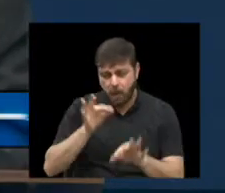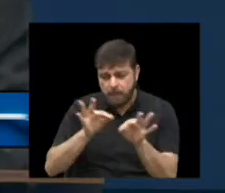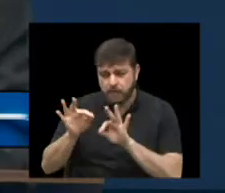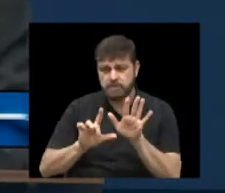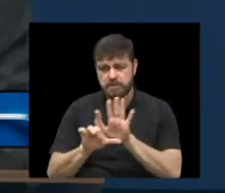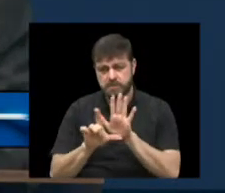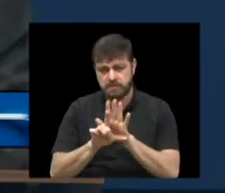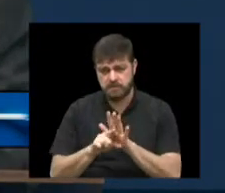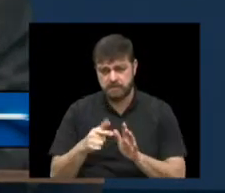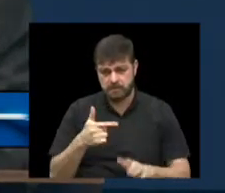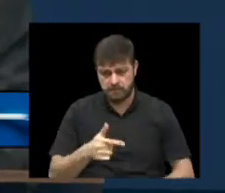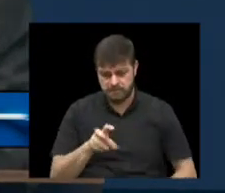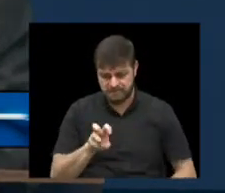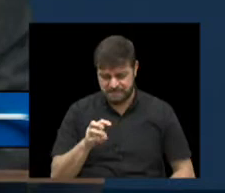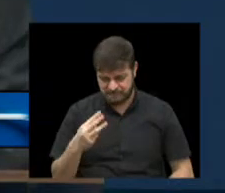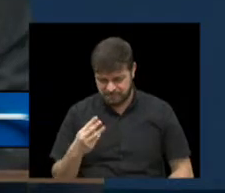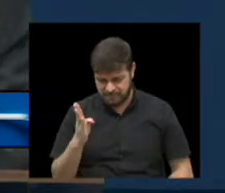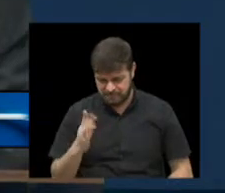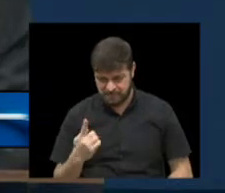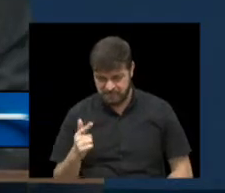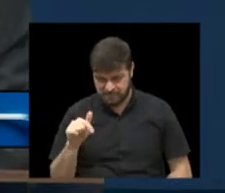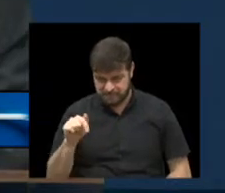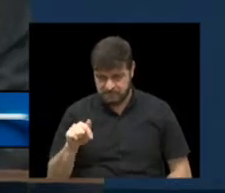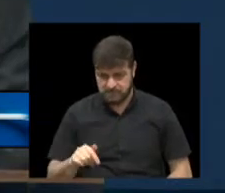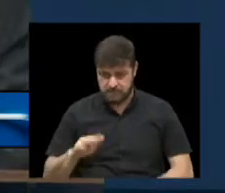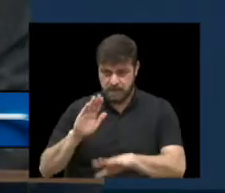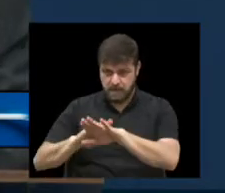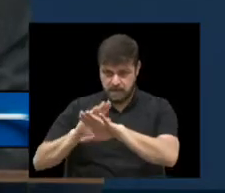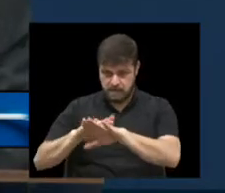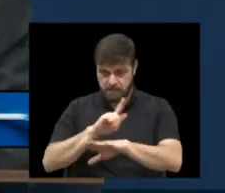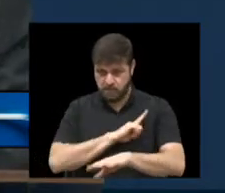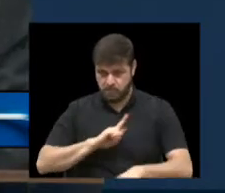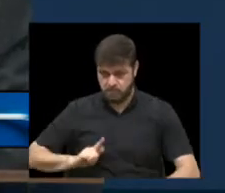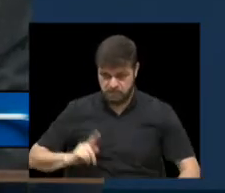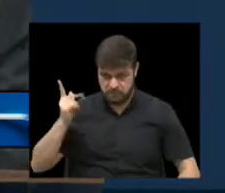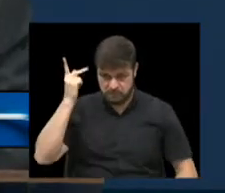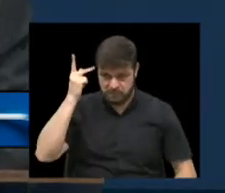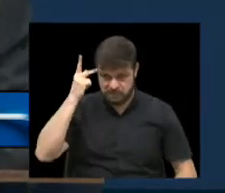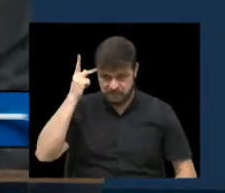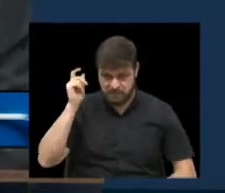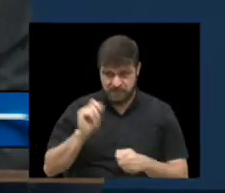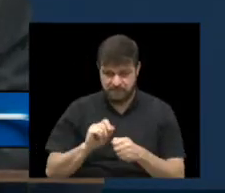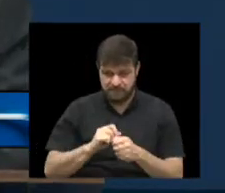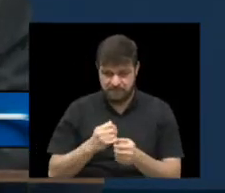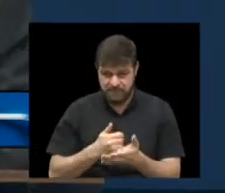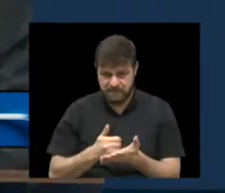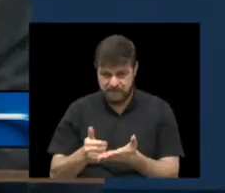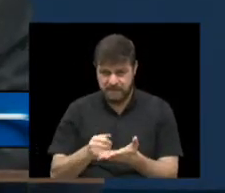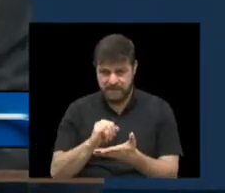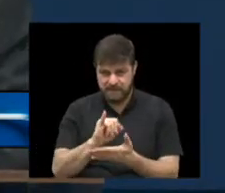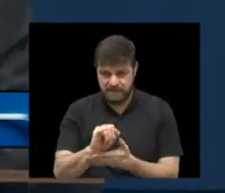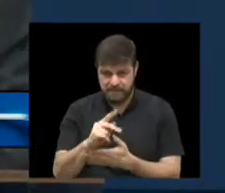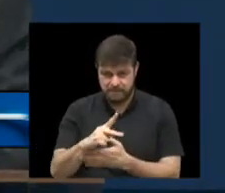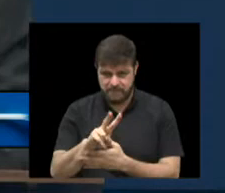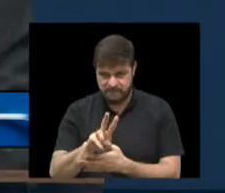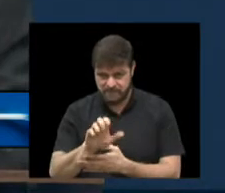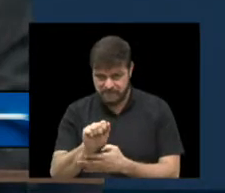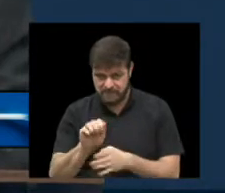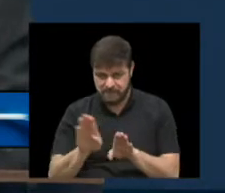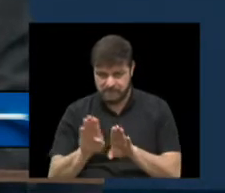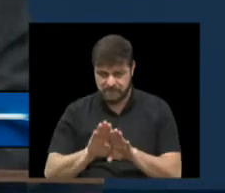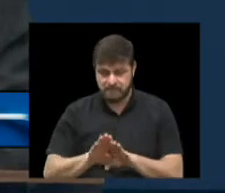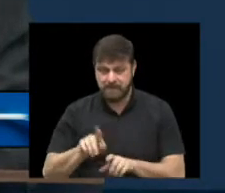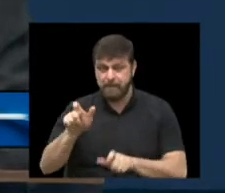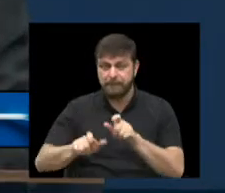lei 253 de 2017, de autoria do governador Geraldo Alckmin, que concede a isenção do IPVA também para pessoas